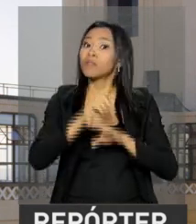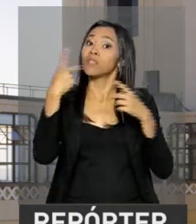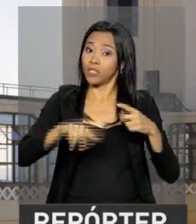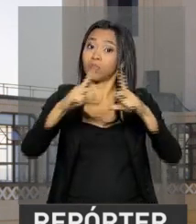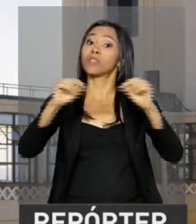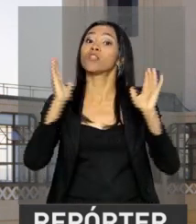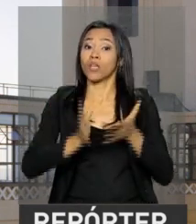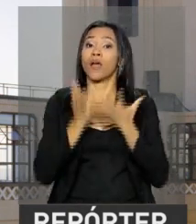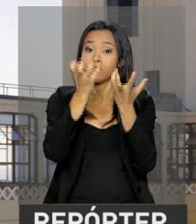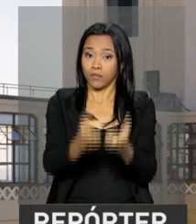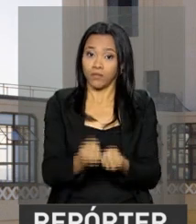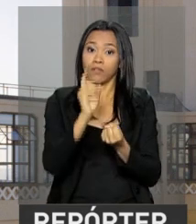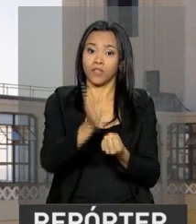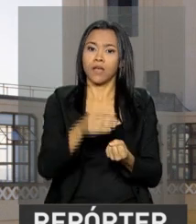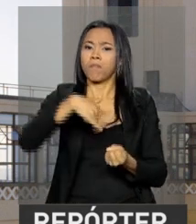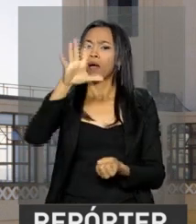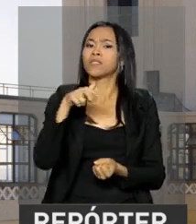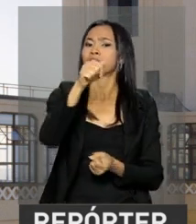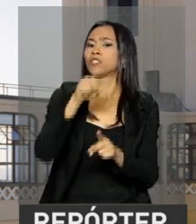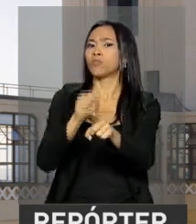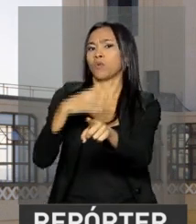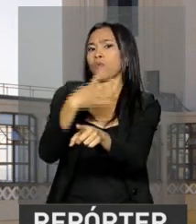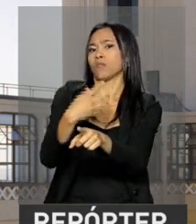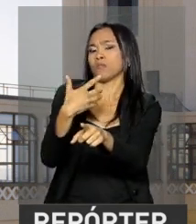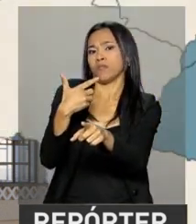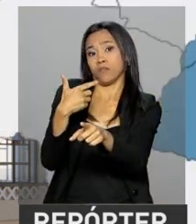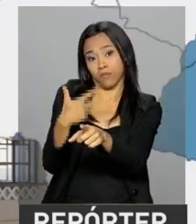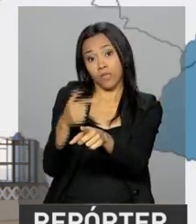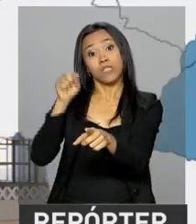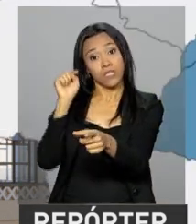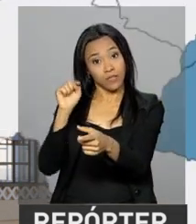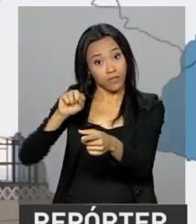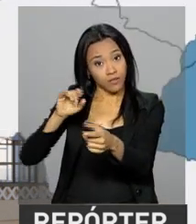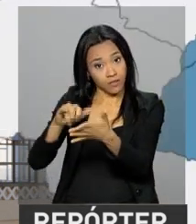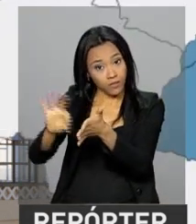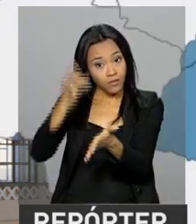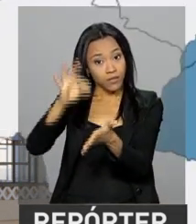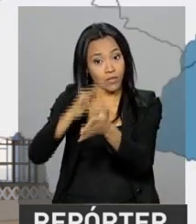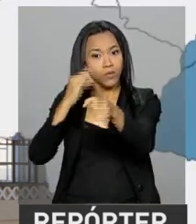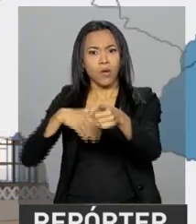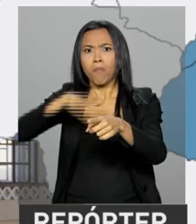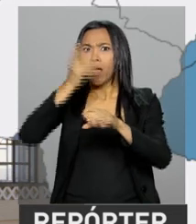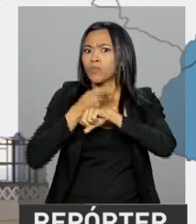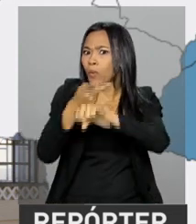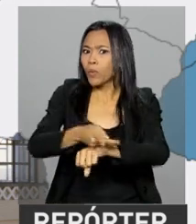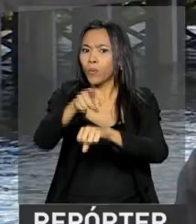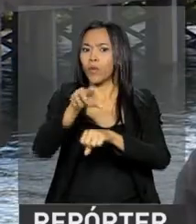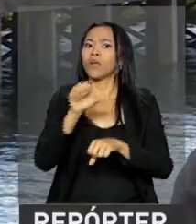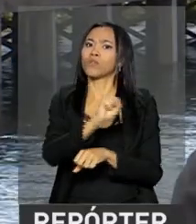aderiram são mais de sete mil e 400 inscritos a maior procura na região sudeste com quase três mil e duzentos